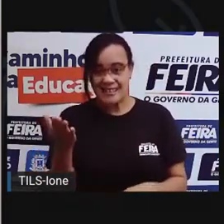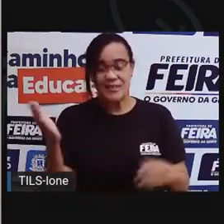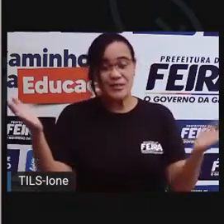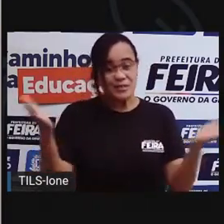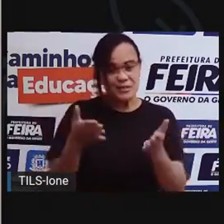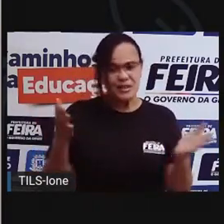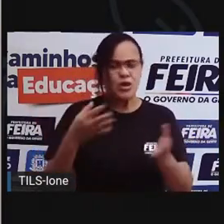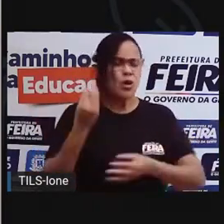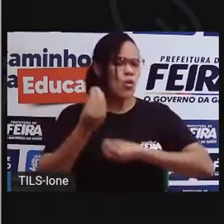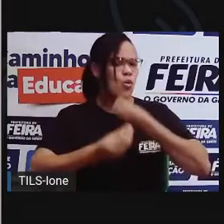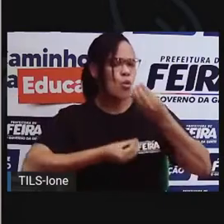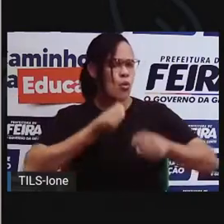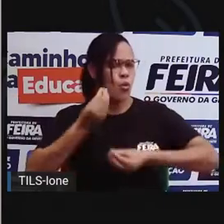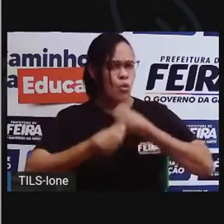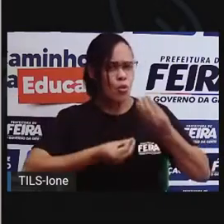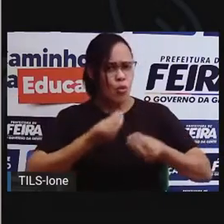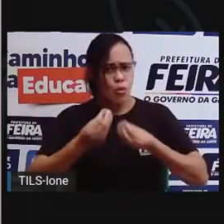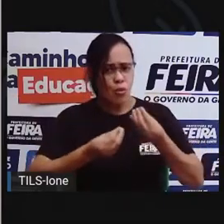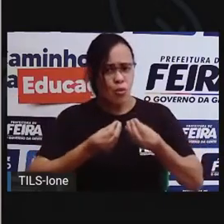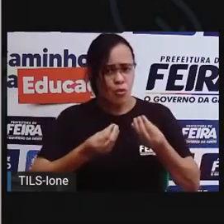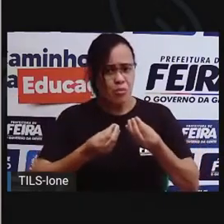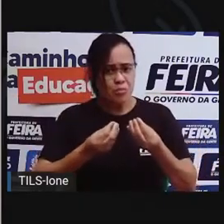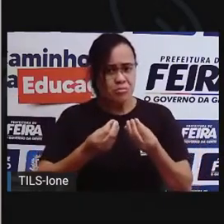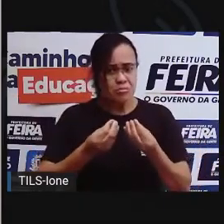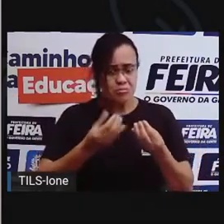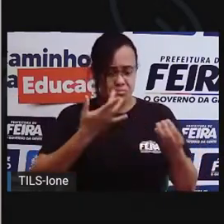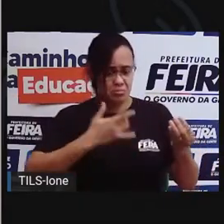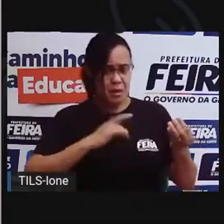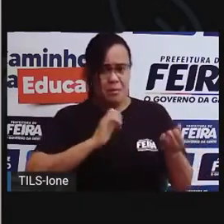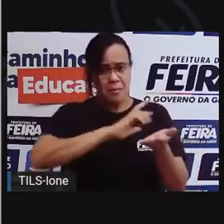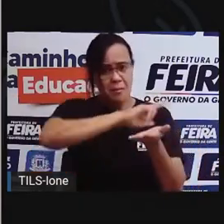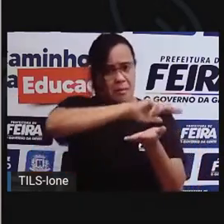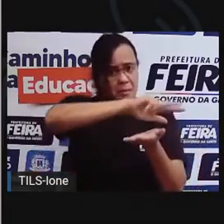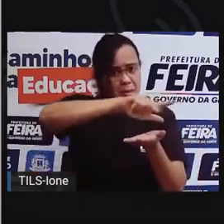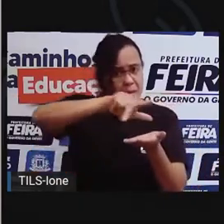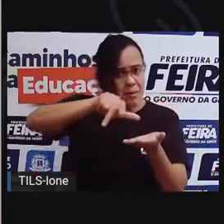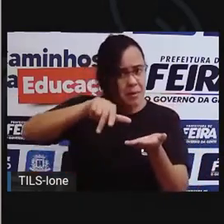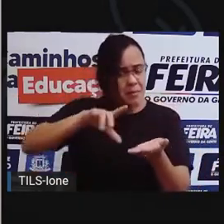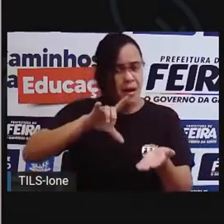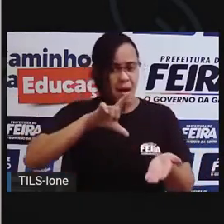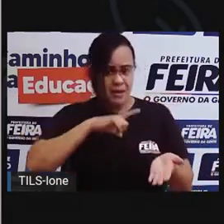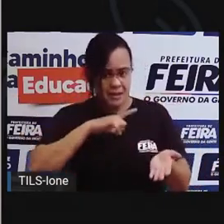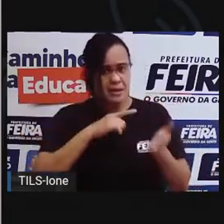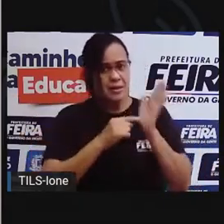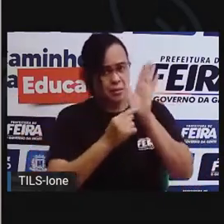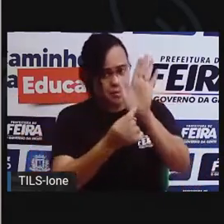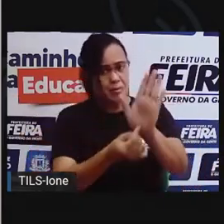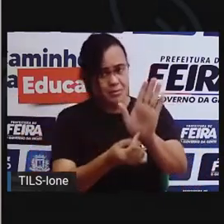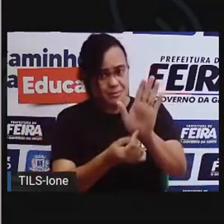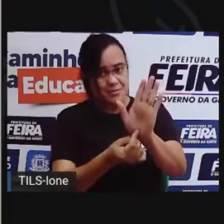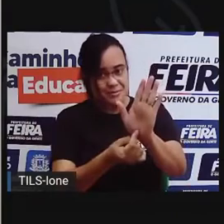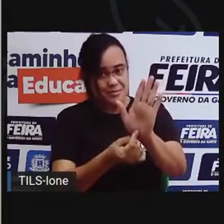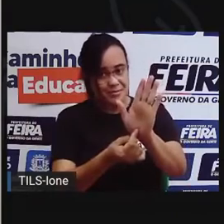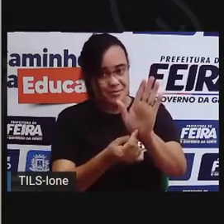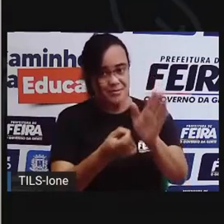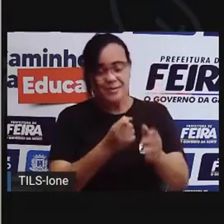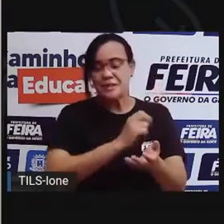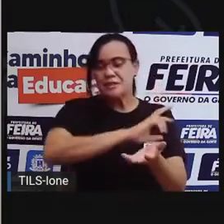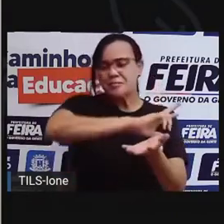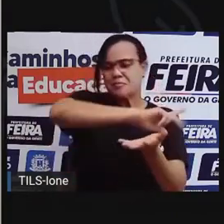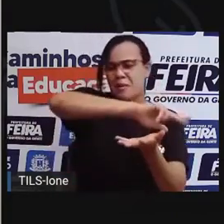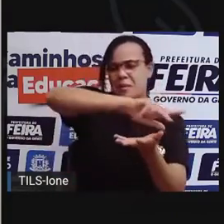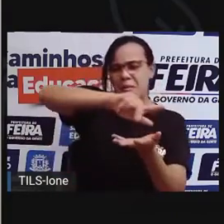saber como e quais são os instrumentos. Se você tem algum para mostrar para a gente. Tenho